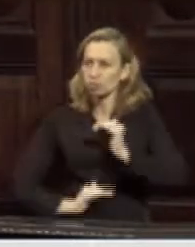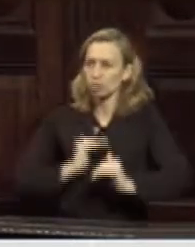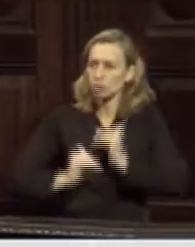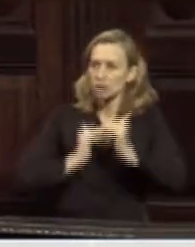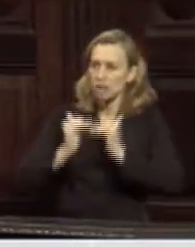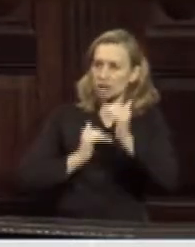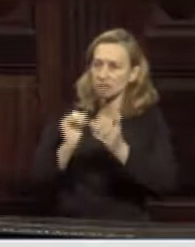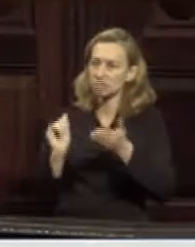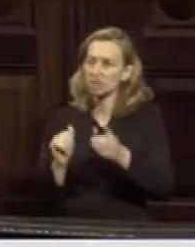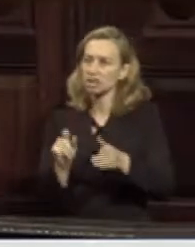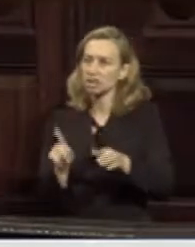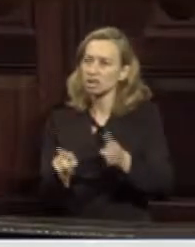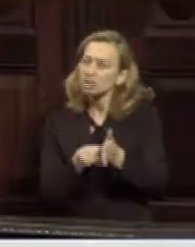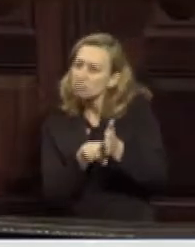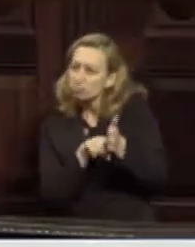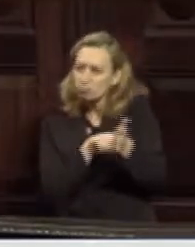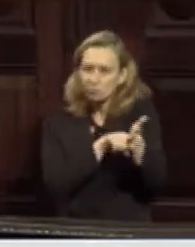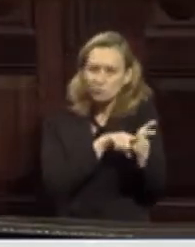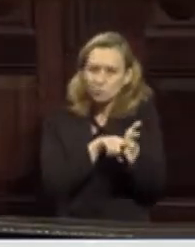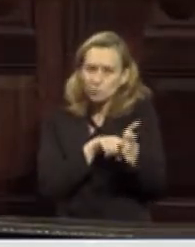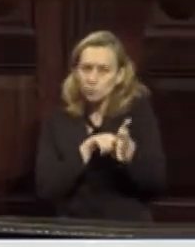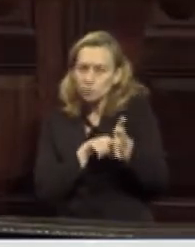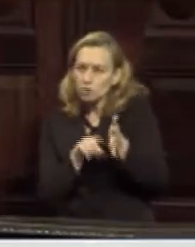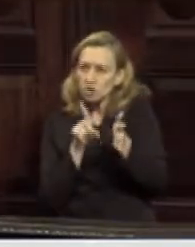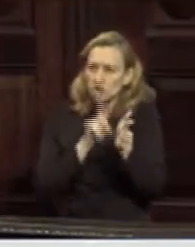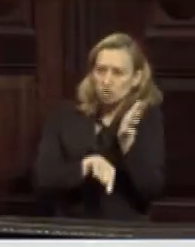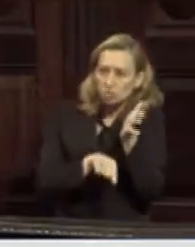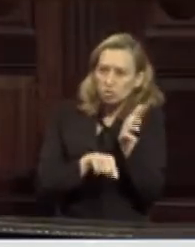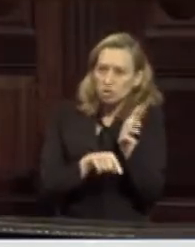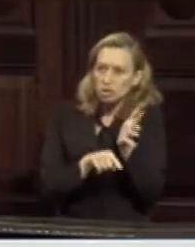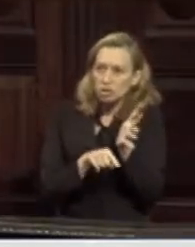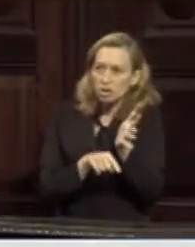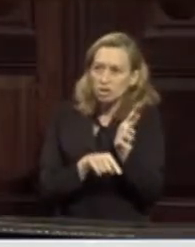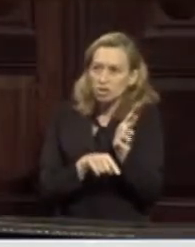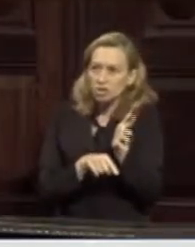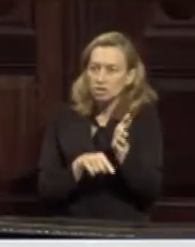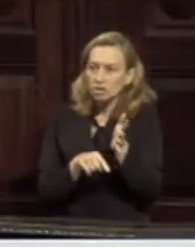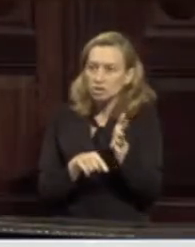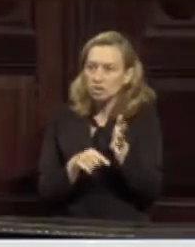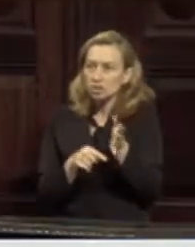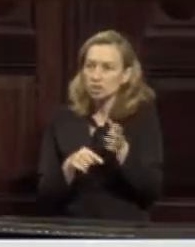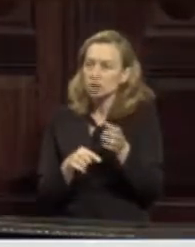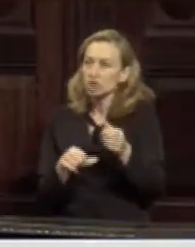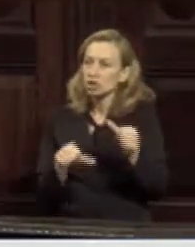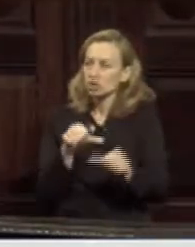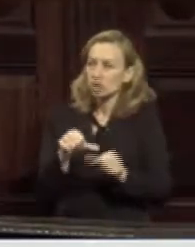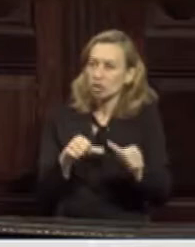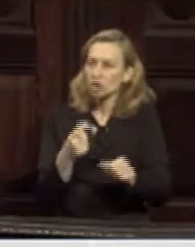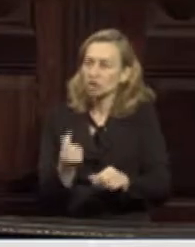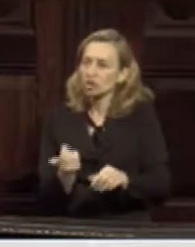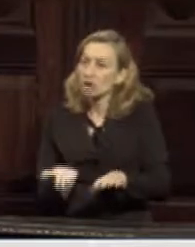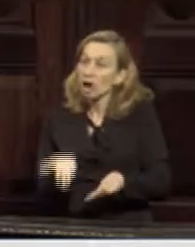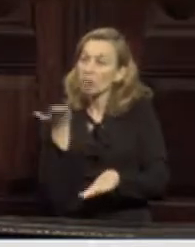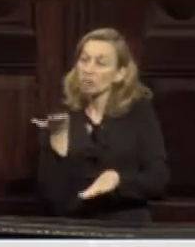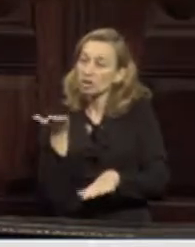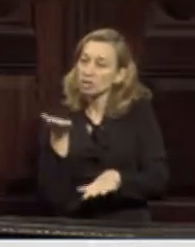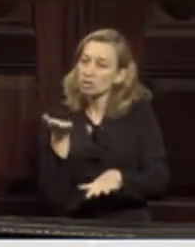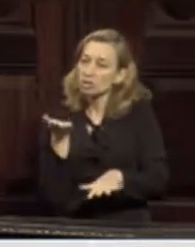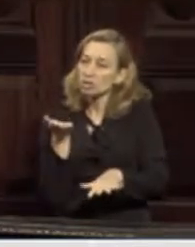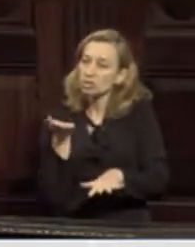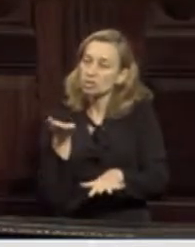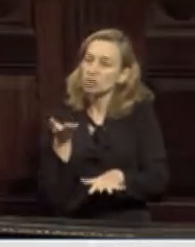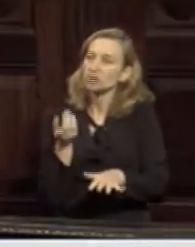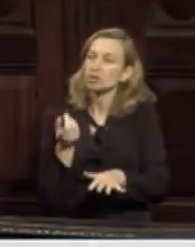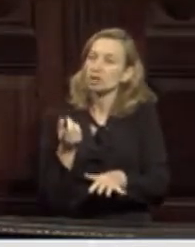de análise de redução de subsídio em troca de aumento de investimentos e a recuperação da produção. Mas nós temos que